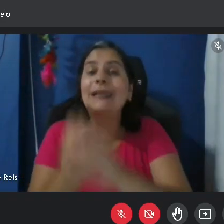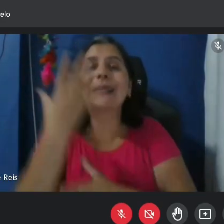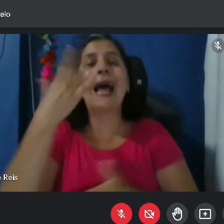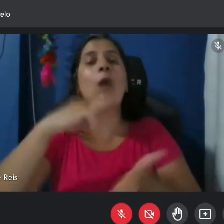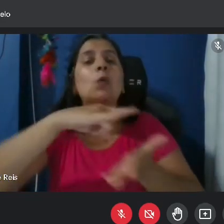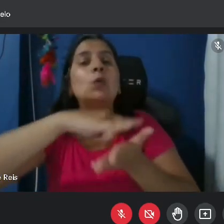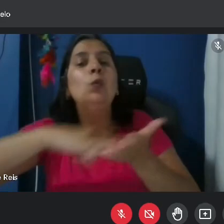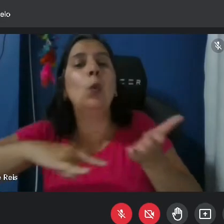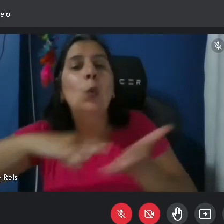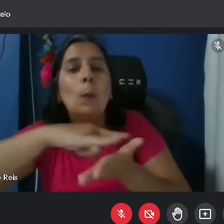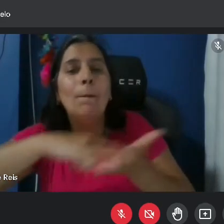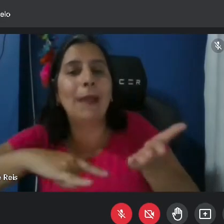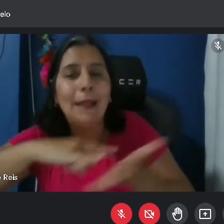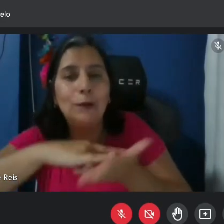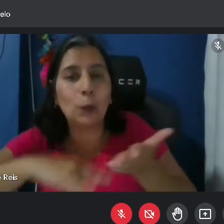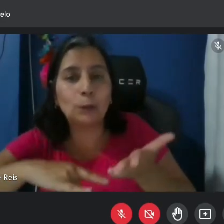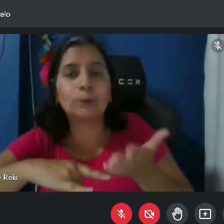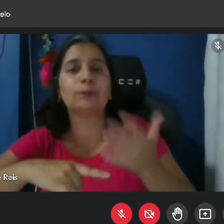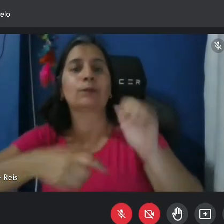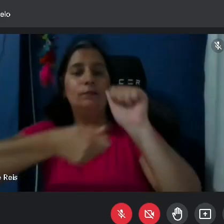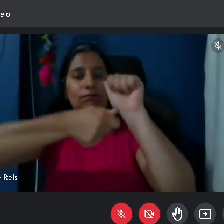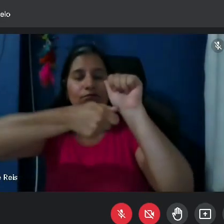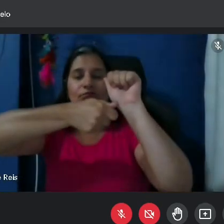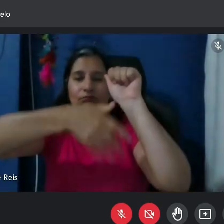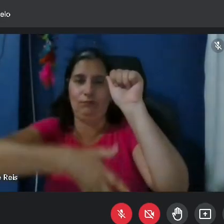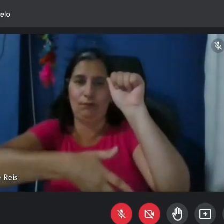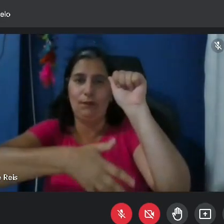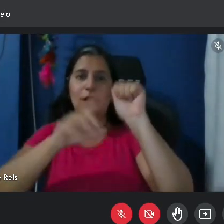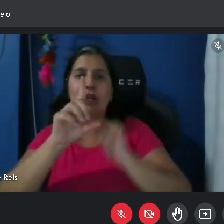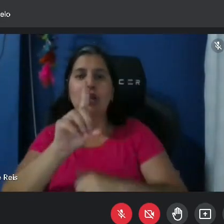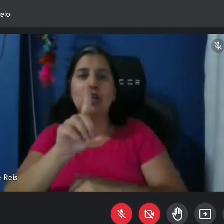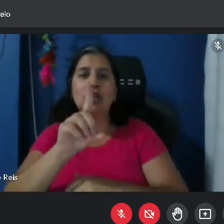Primeiro, a criação de um documento